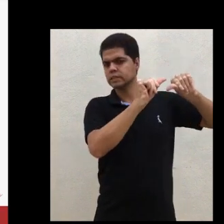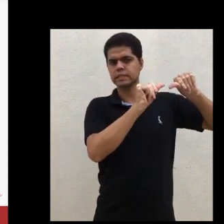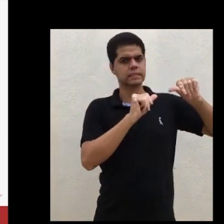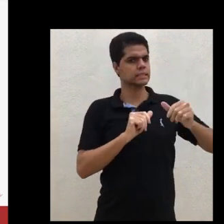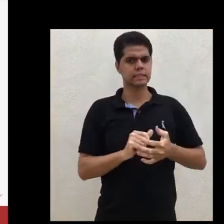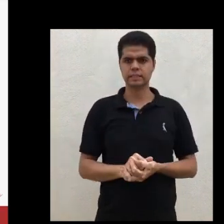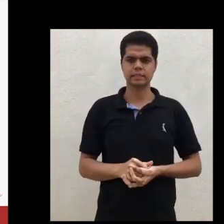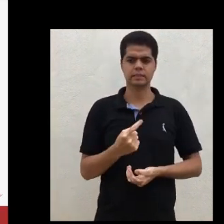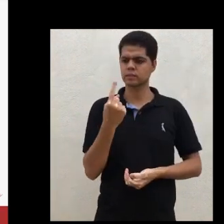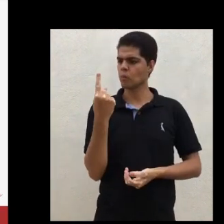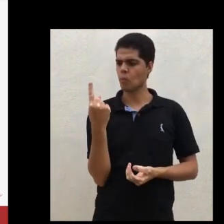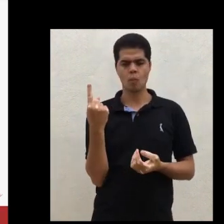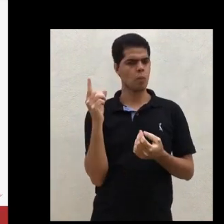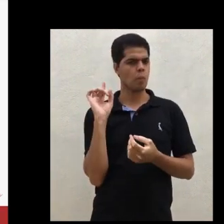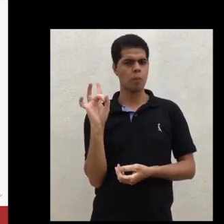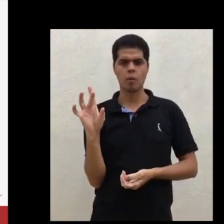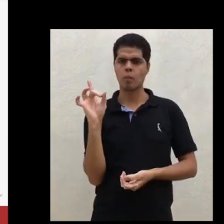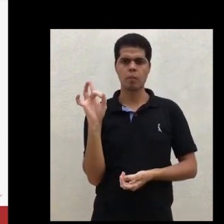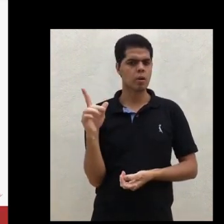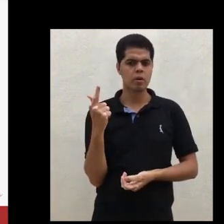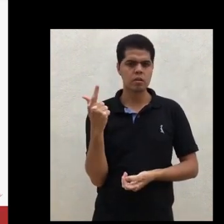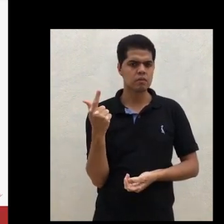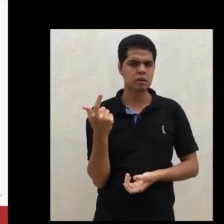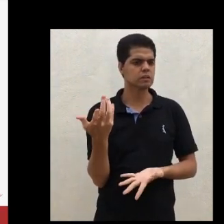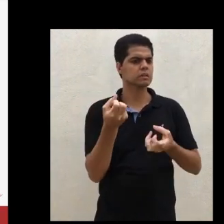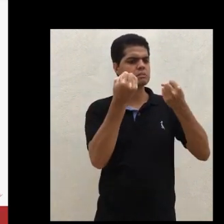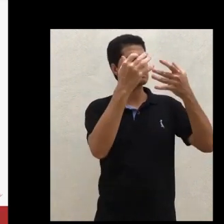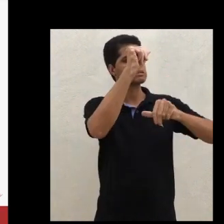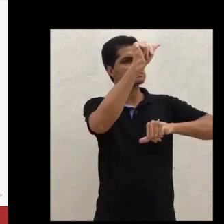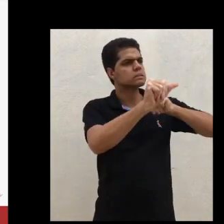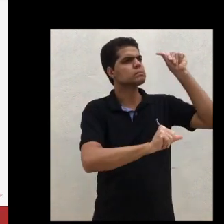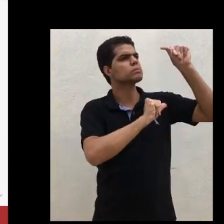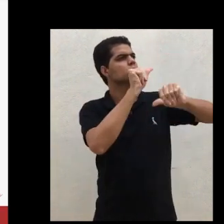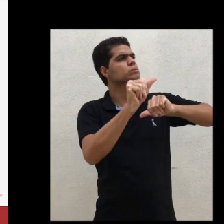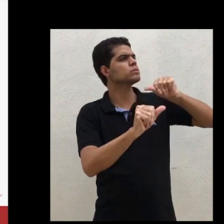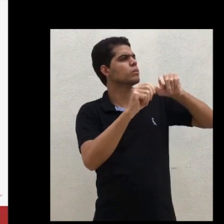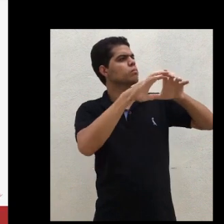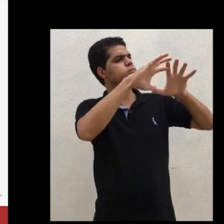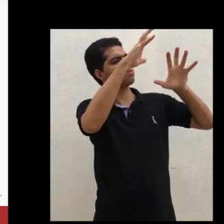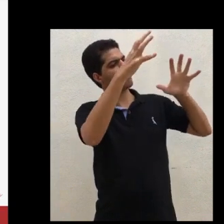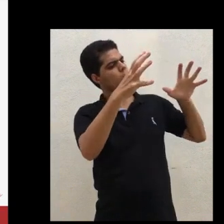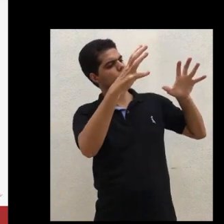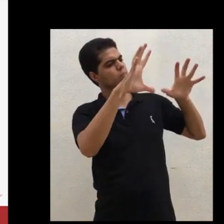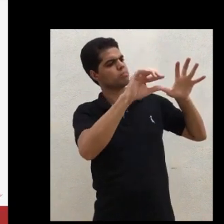areia. Um único grão de areia, ele não diz imediatamente se aquilo